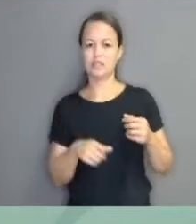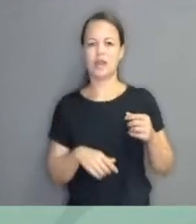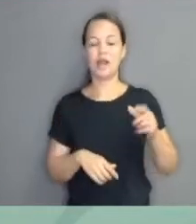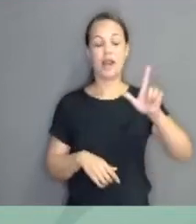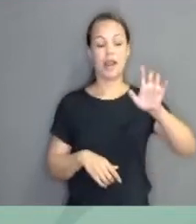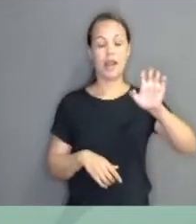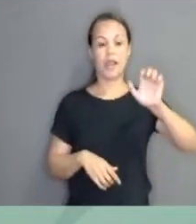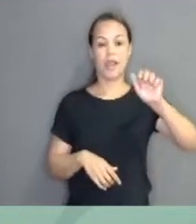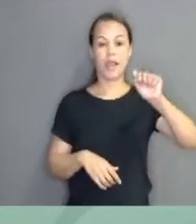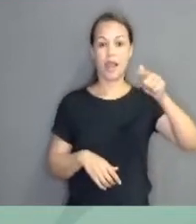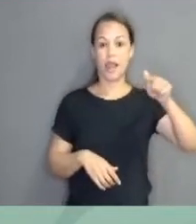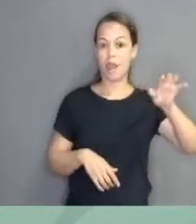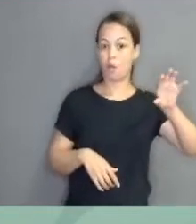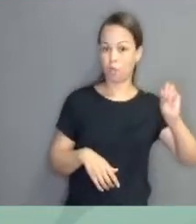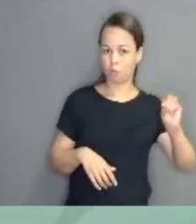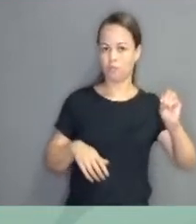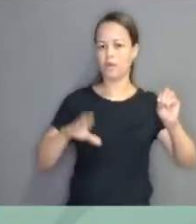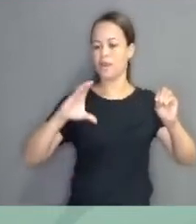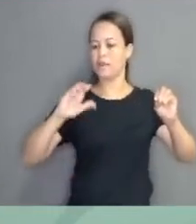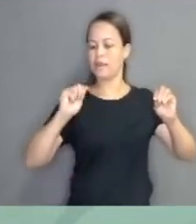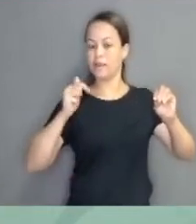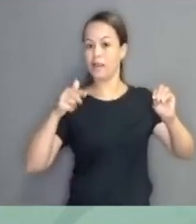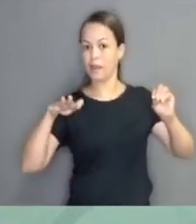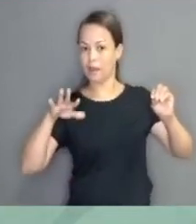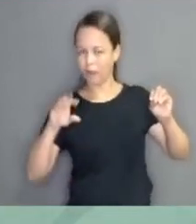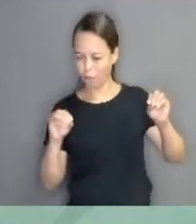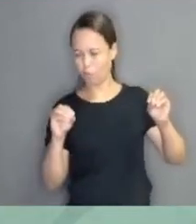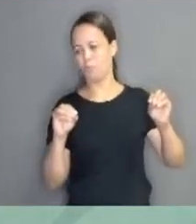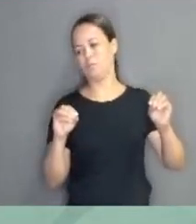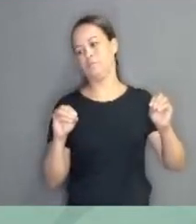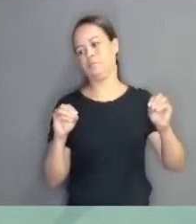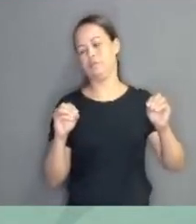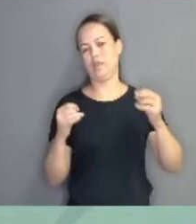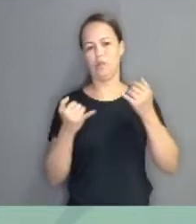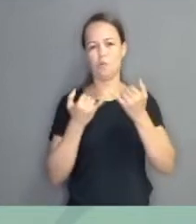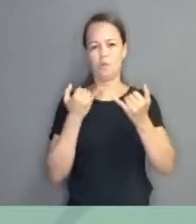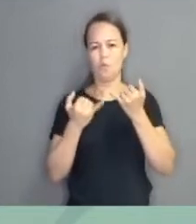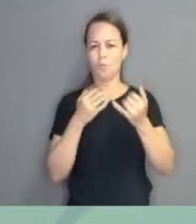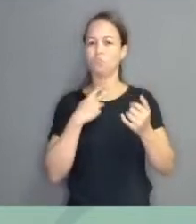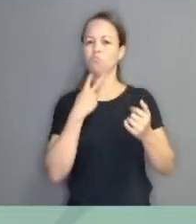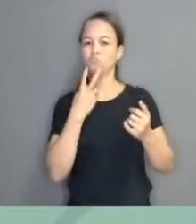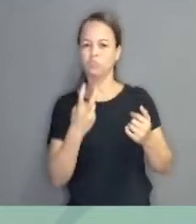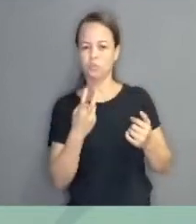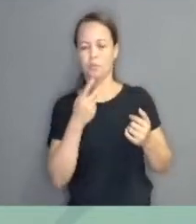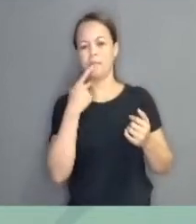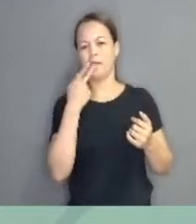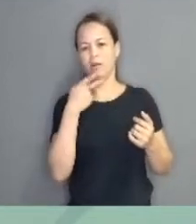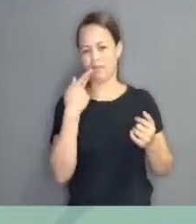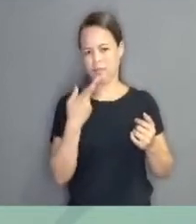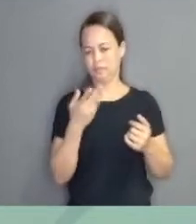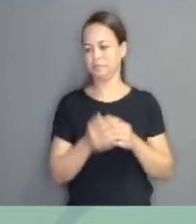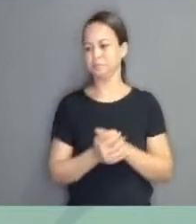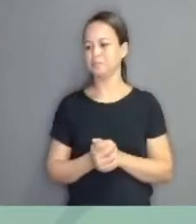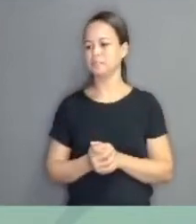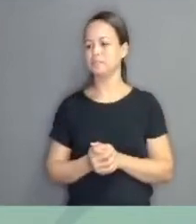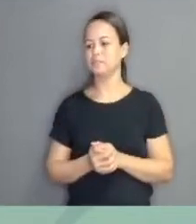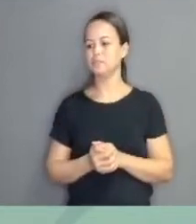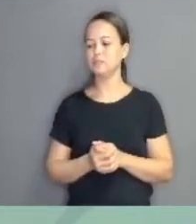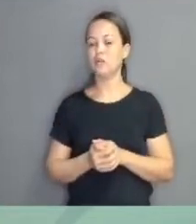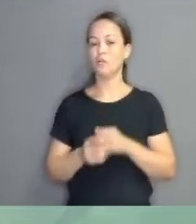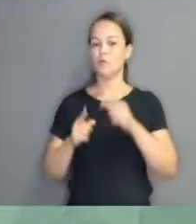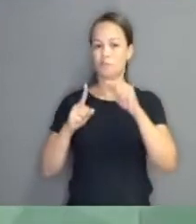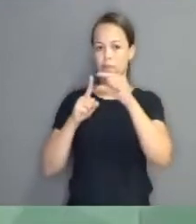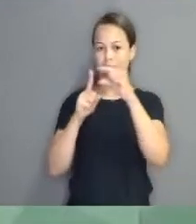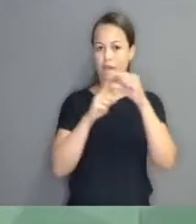Leão cão né temos um som parecido Vamos tentar com outras palavras agora